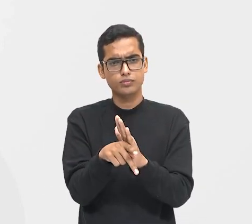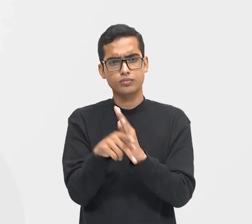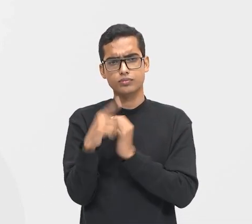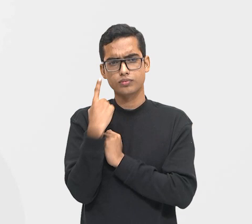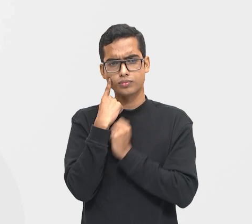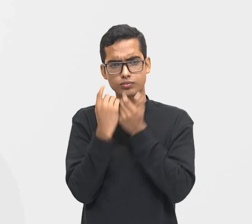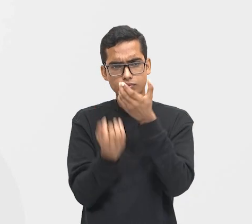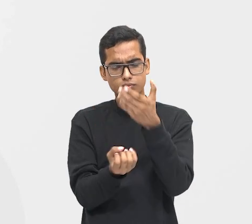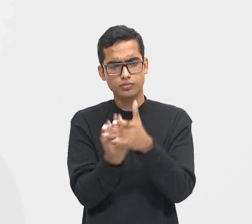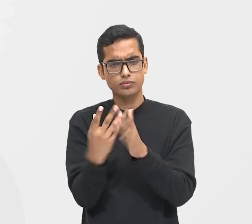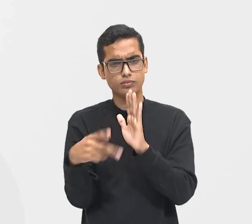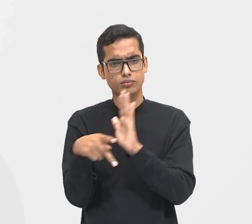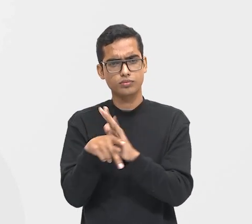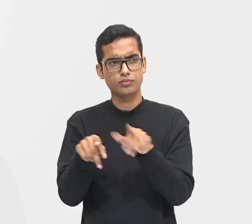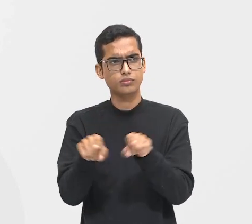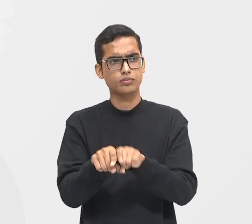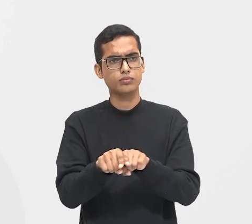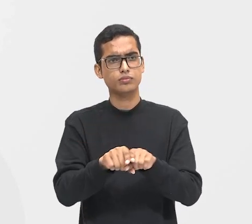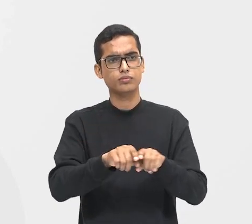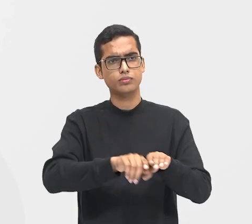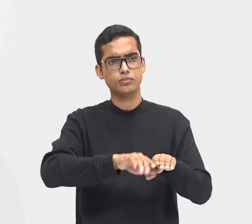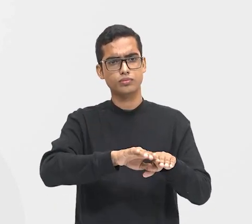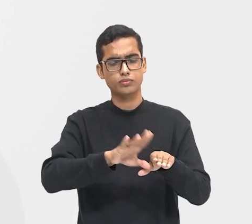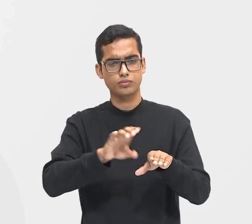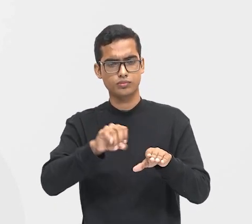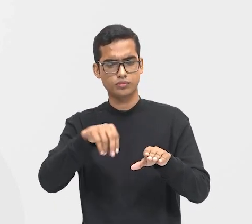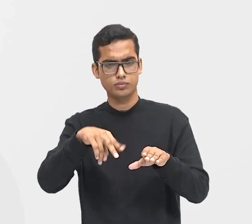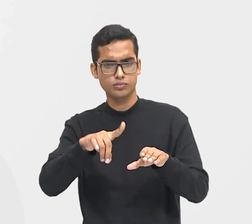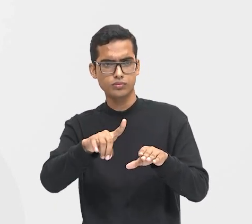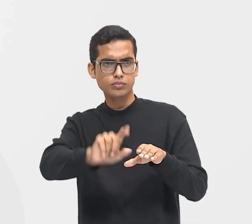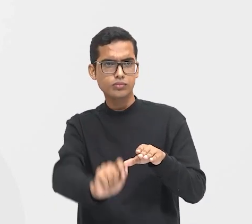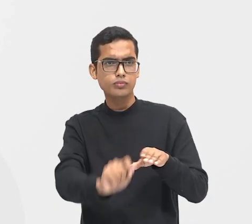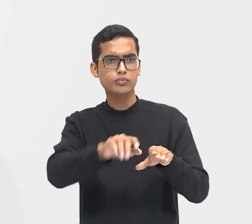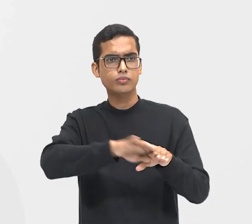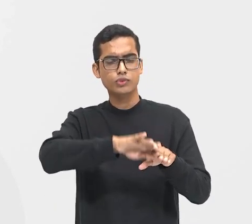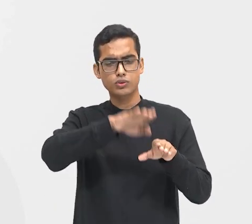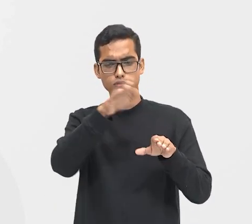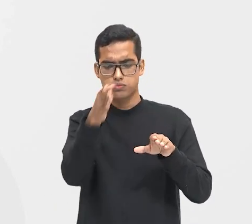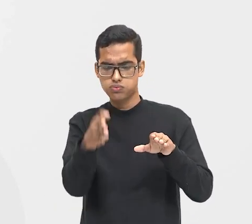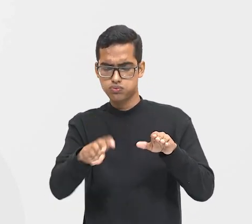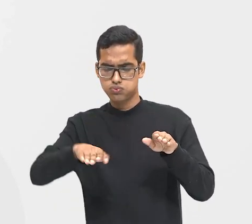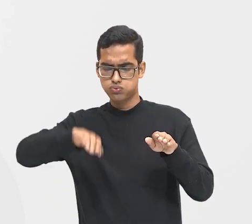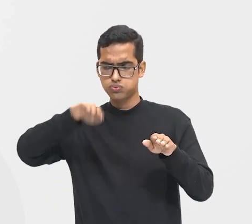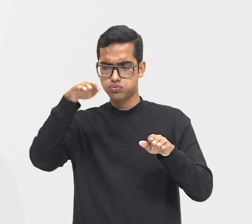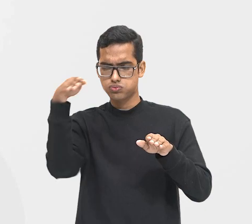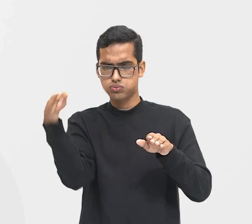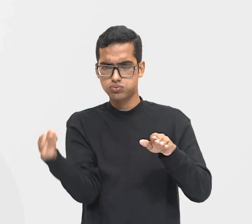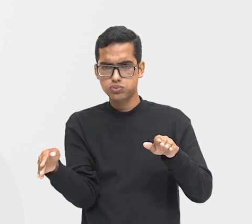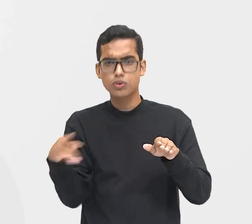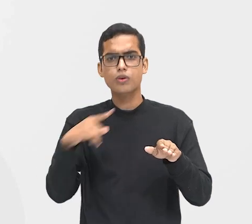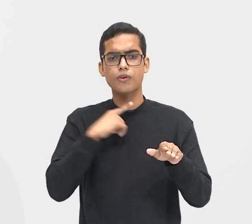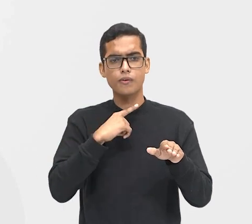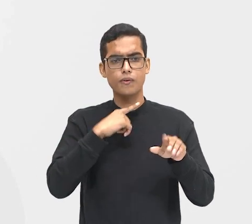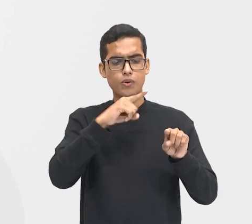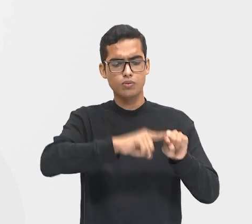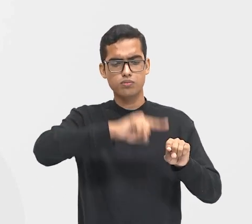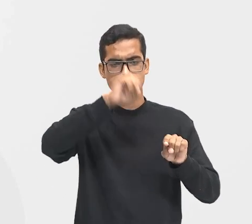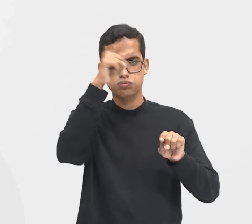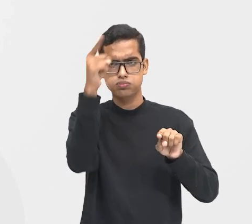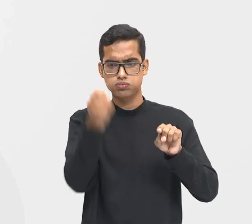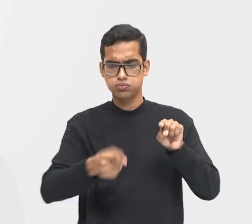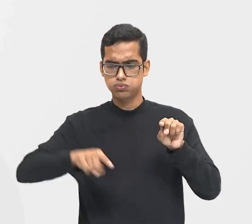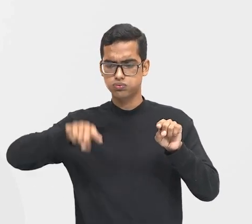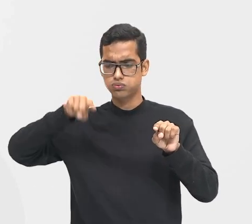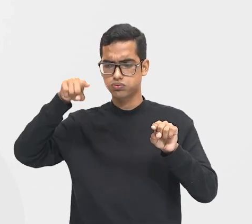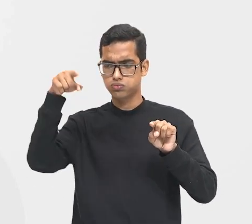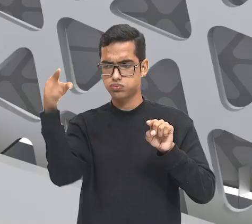que se forma ali das ondas, por exemplo, a gente vai ter uma parte que é mais alta e outra mais baixa, né? Então, você tem